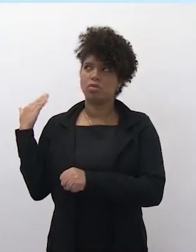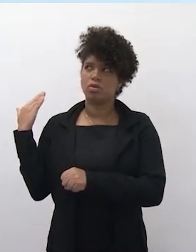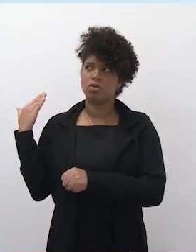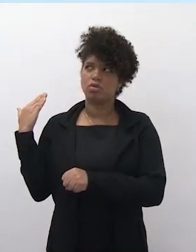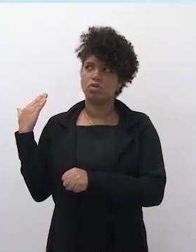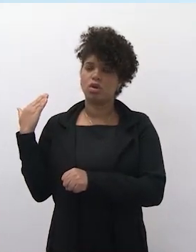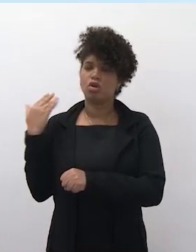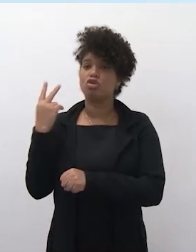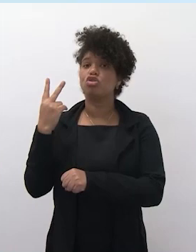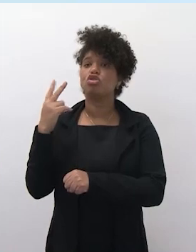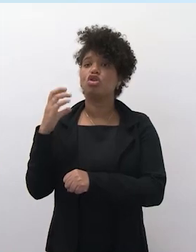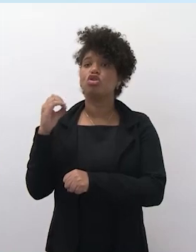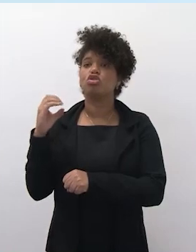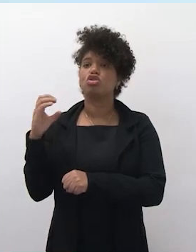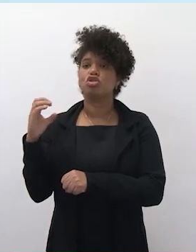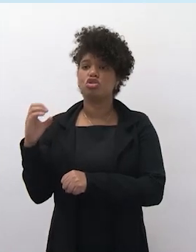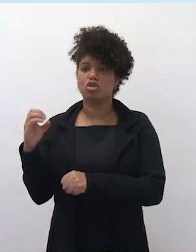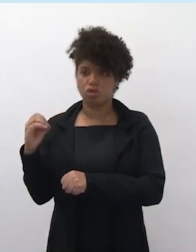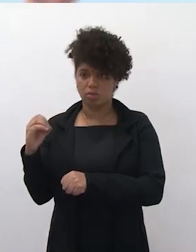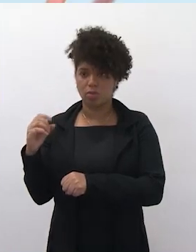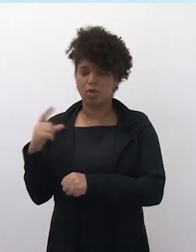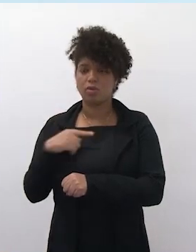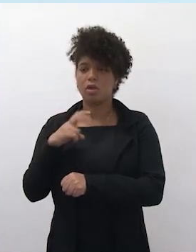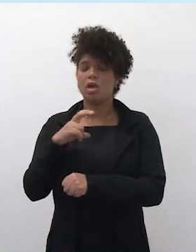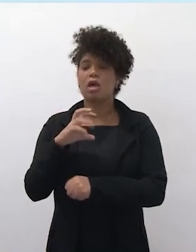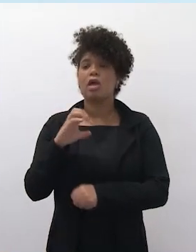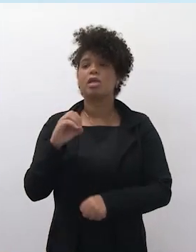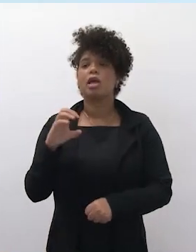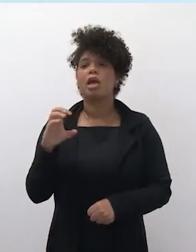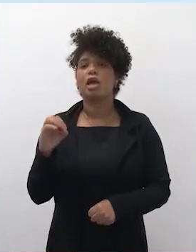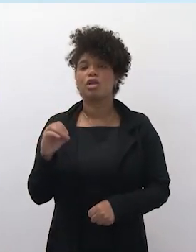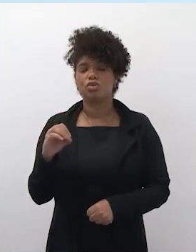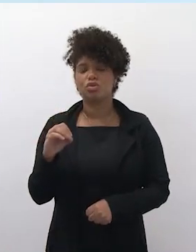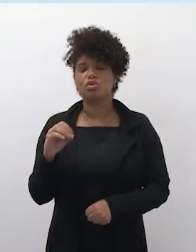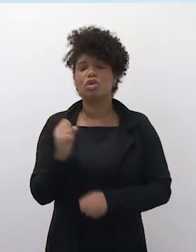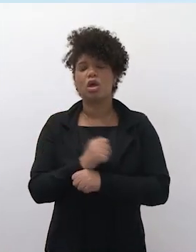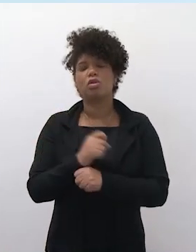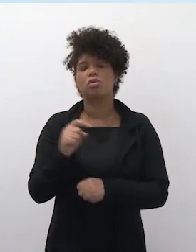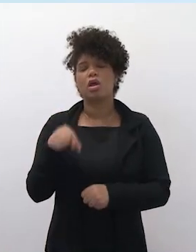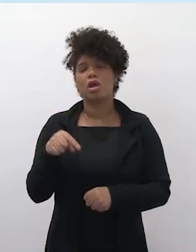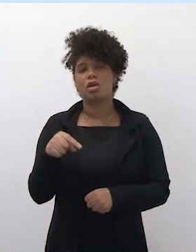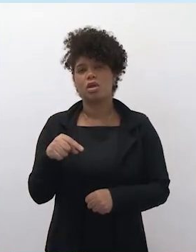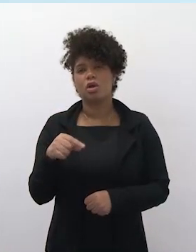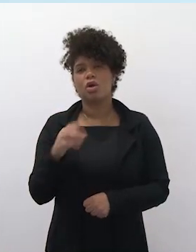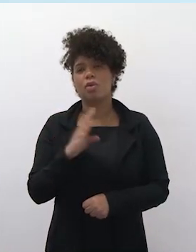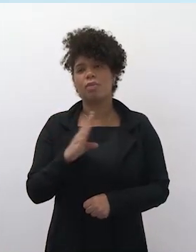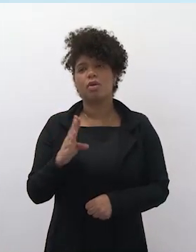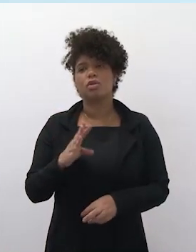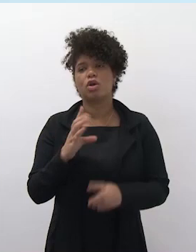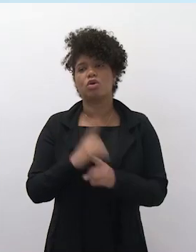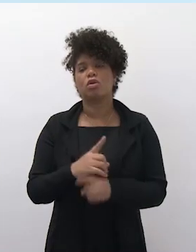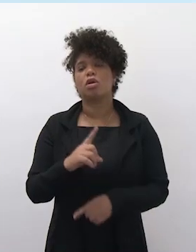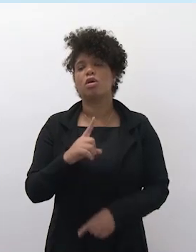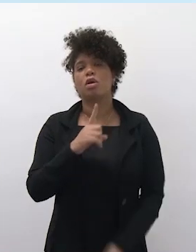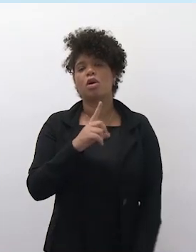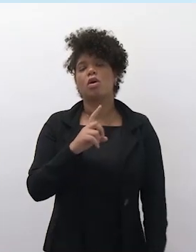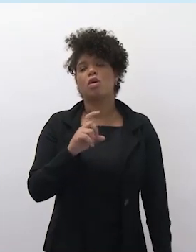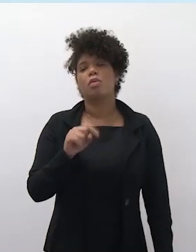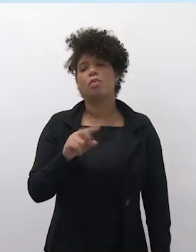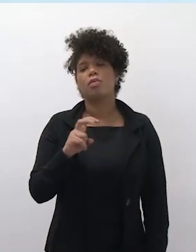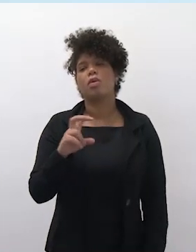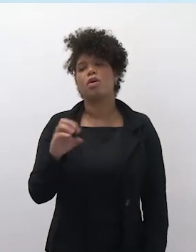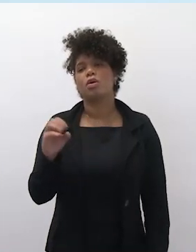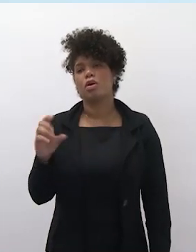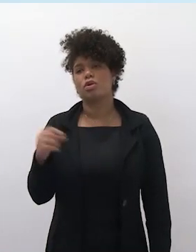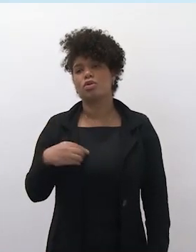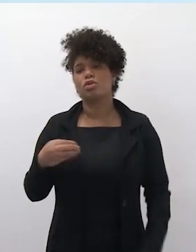do ano de 2000, quando completou 500 anos, né, de descobrimento do Brasil, esse marco aí de 1500, então ele publicou um